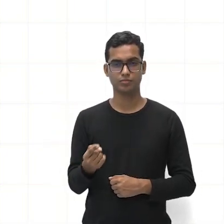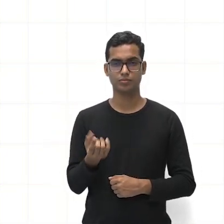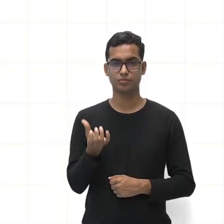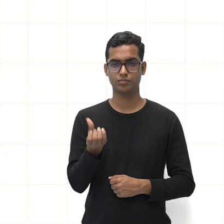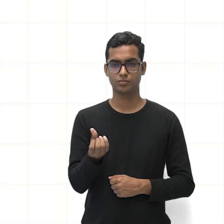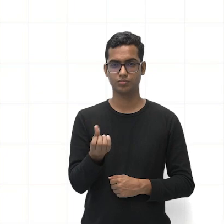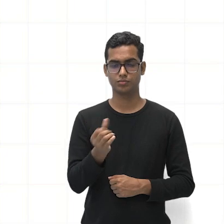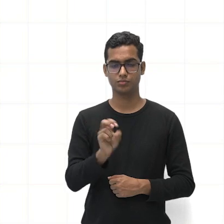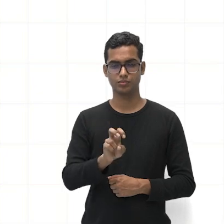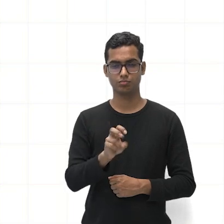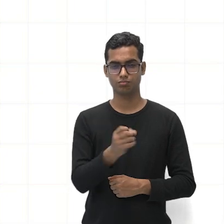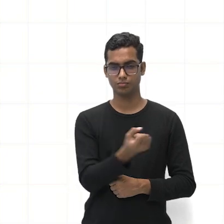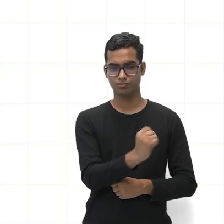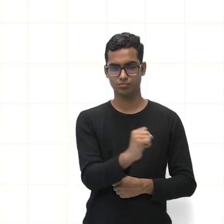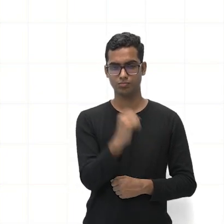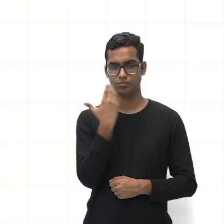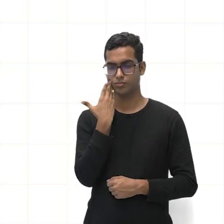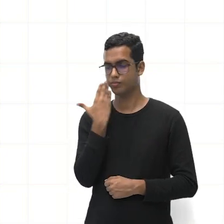Olha aqui, ó,